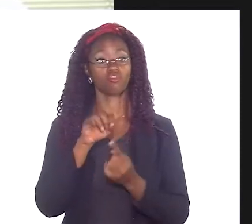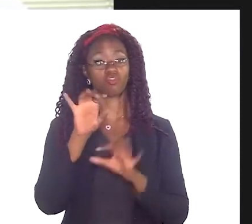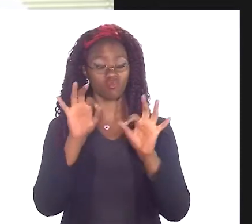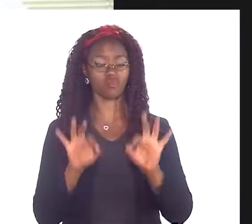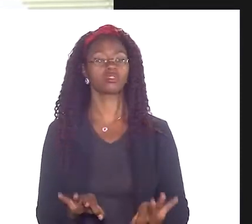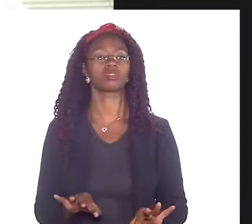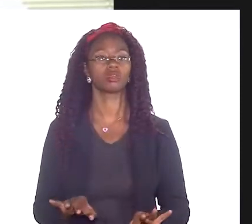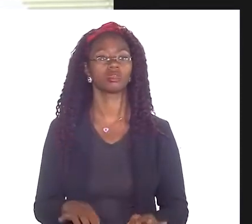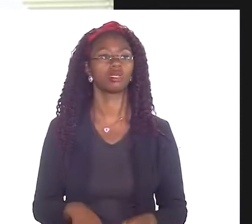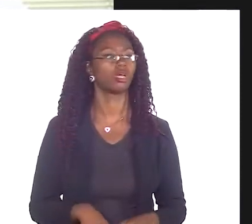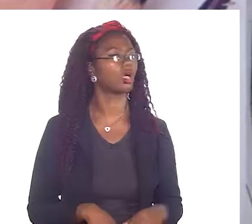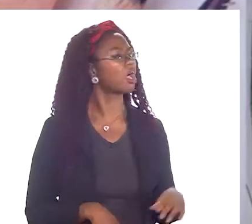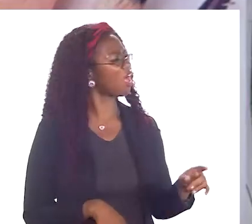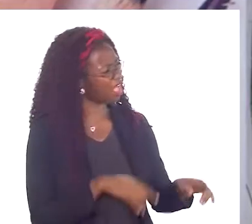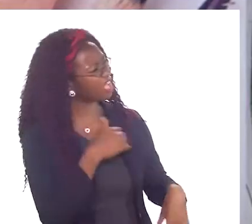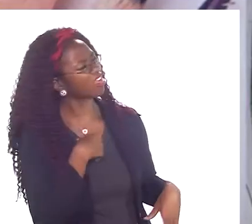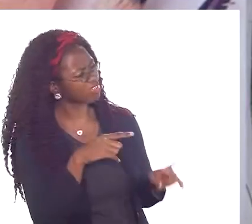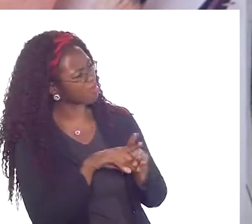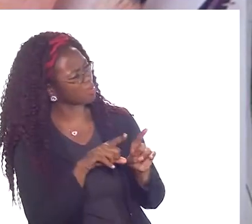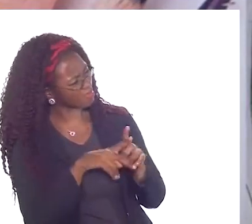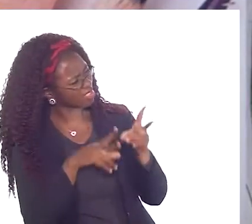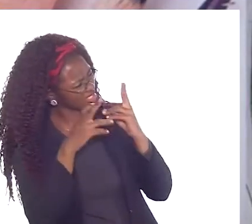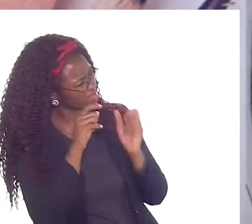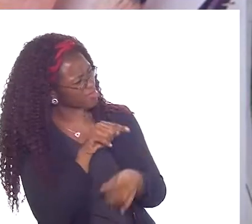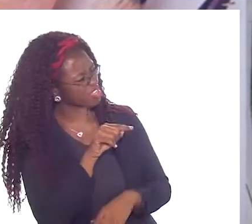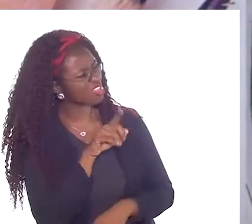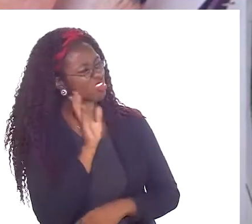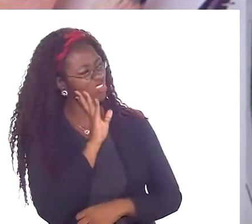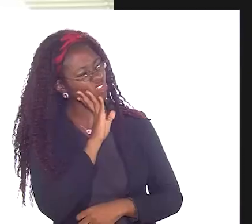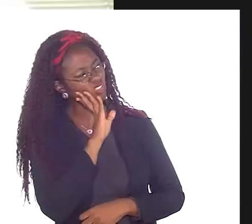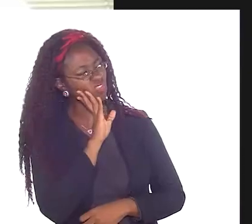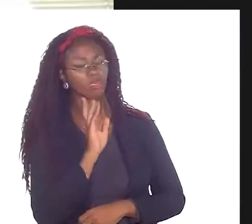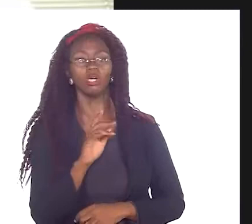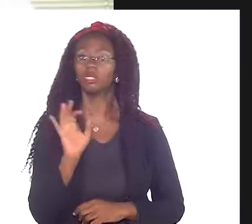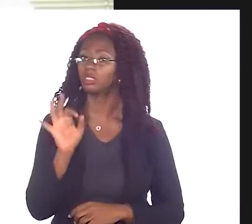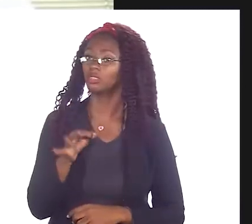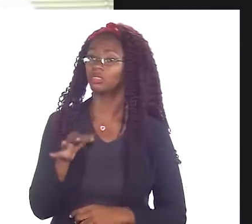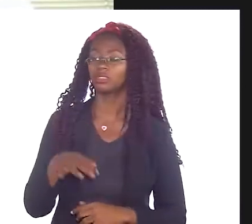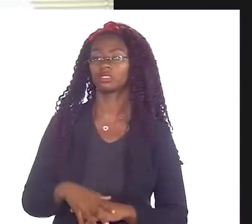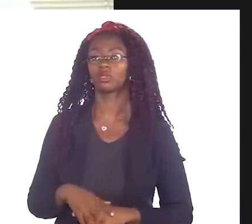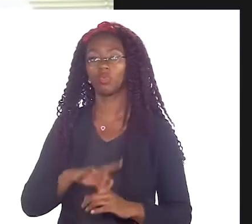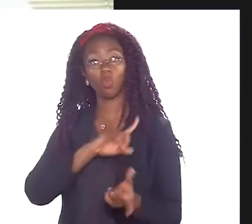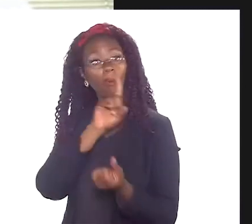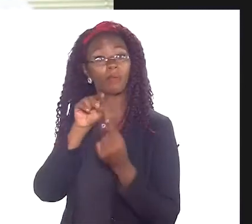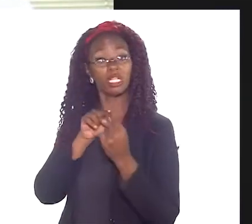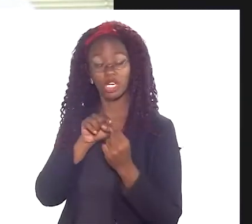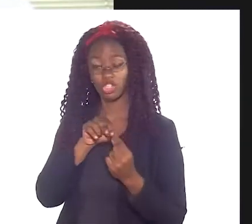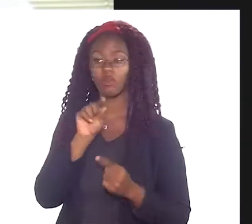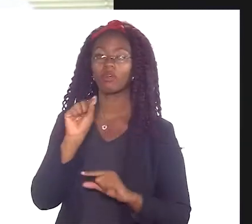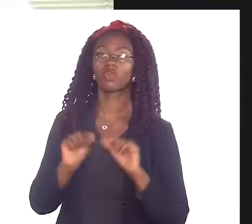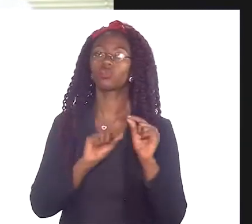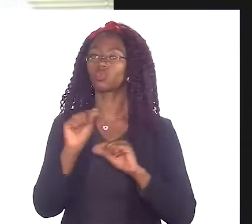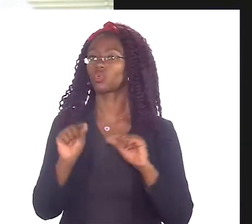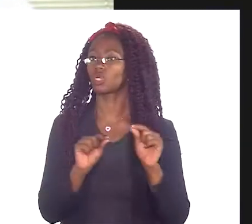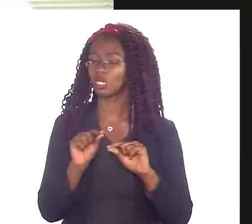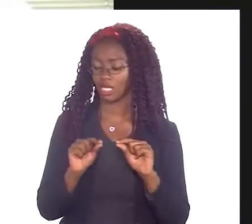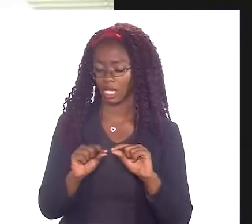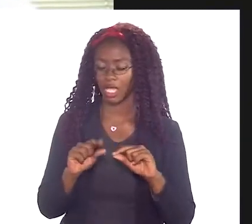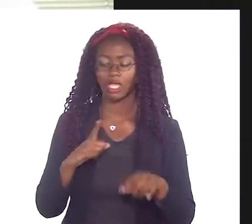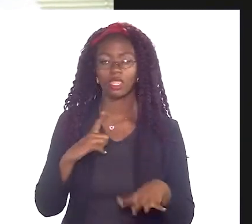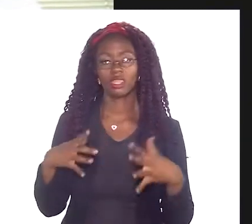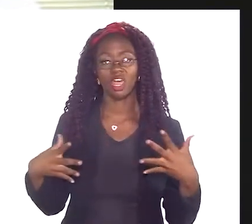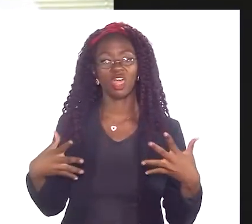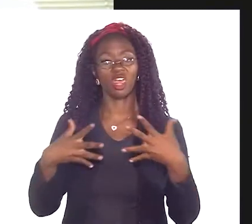LinkedIn. Pois é, eu percebo isso, isso também. Não, então, ultrapassaram o objetivo do LinkedIn, que na